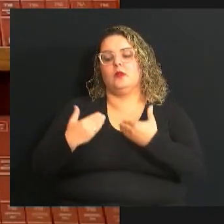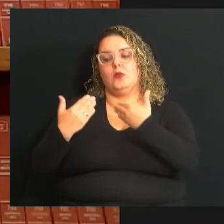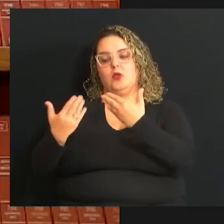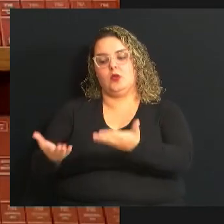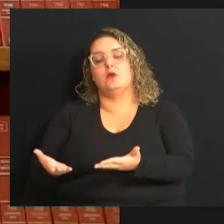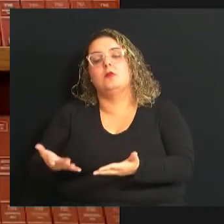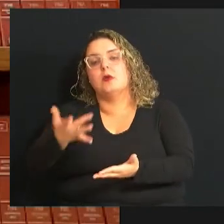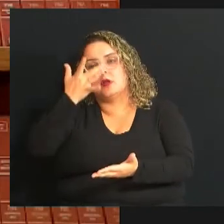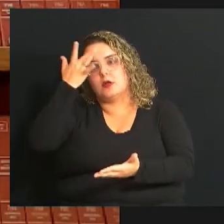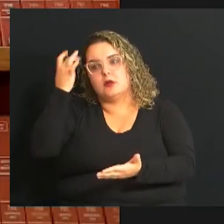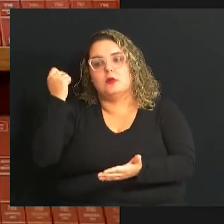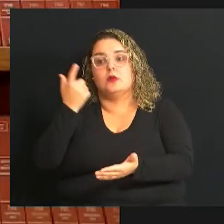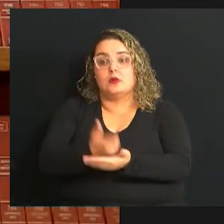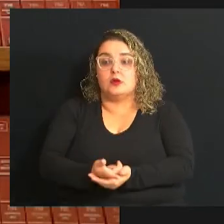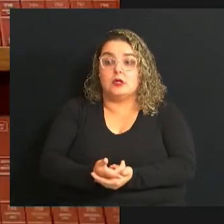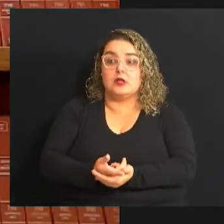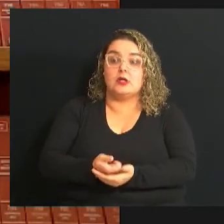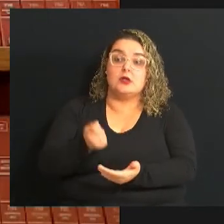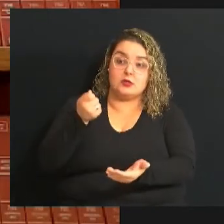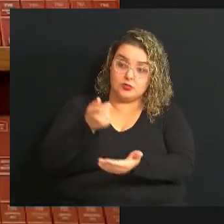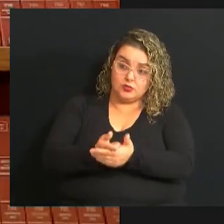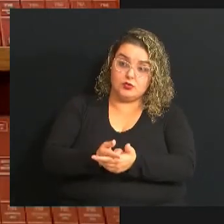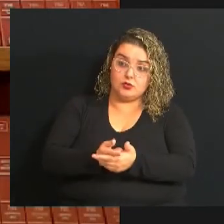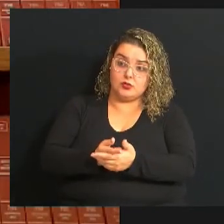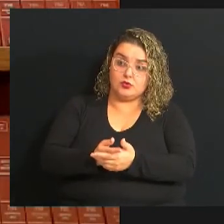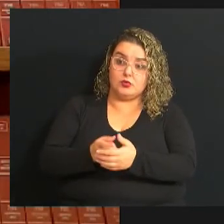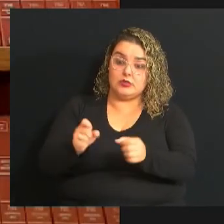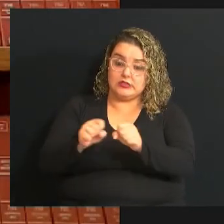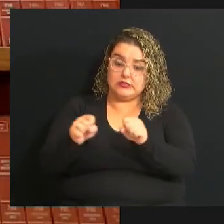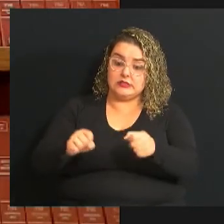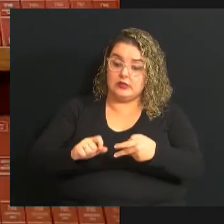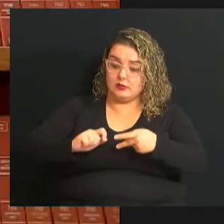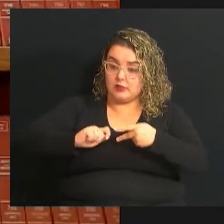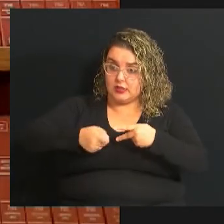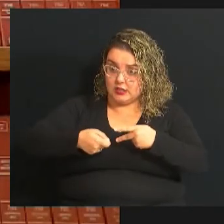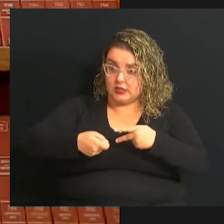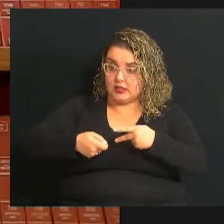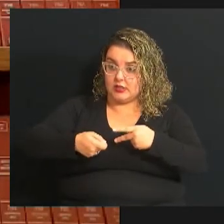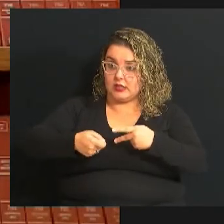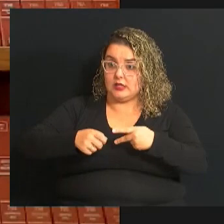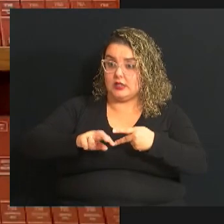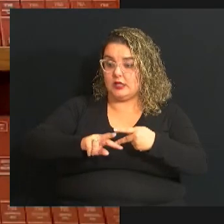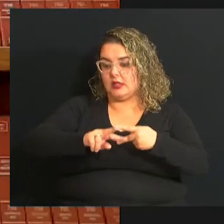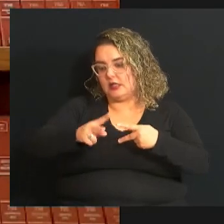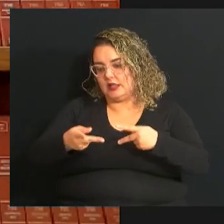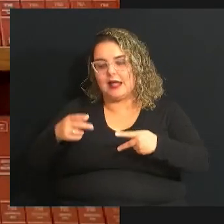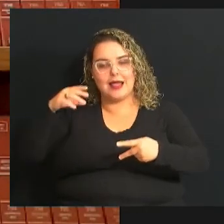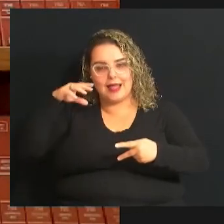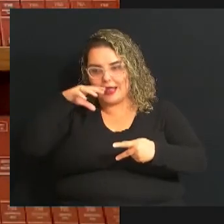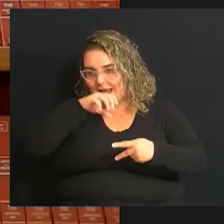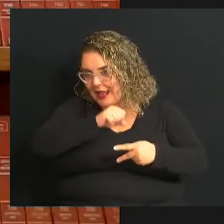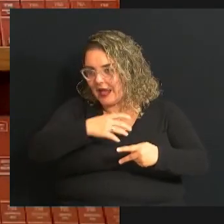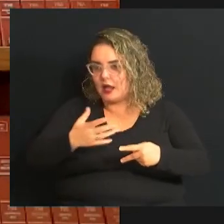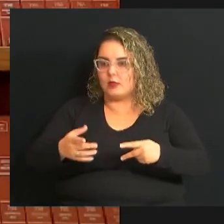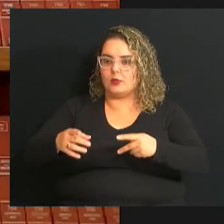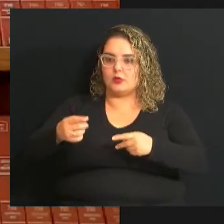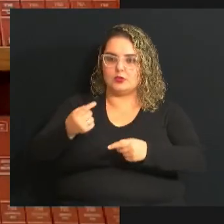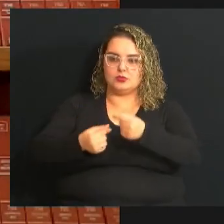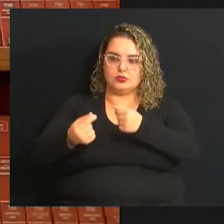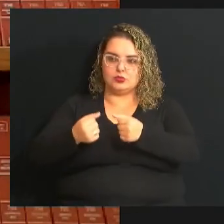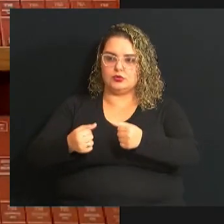com Covid-19. Esses são números de leitos SUS e privado, sem contar ainda as